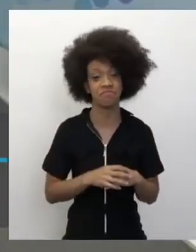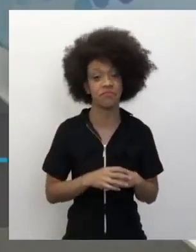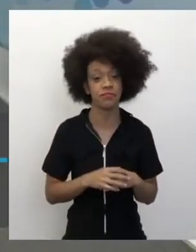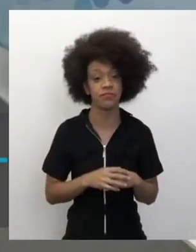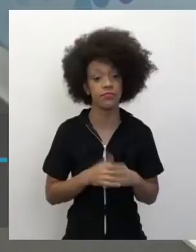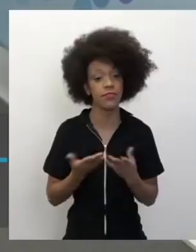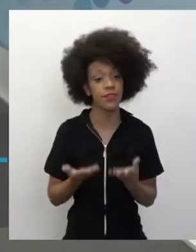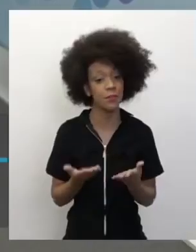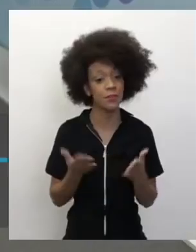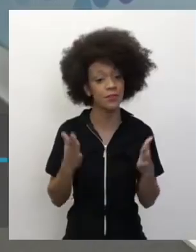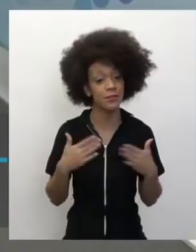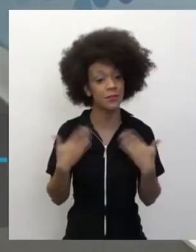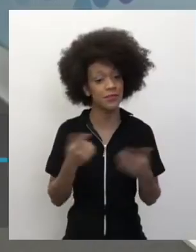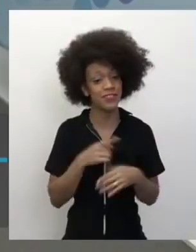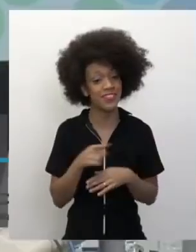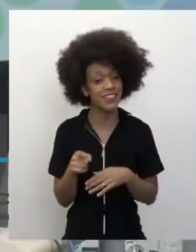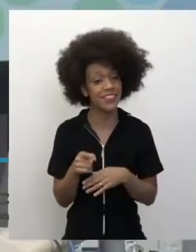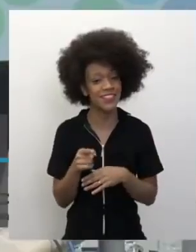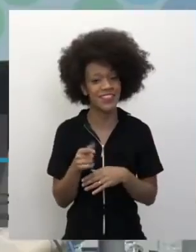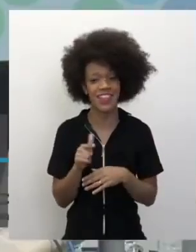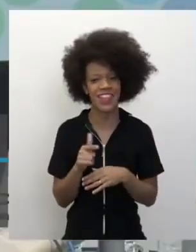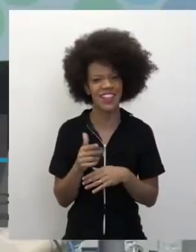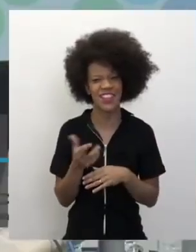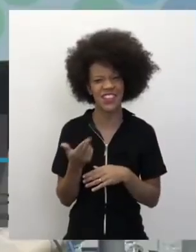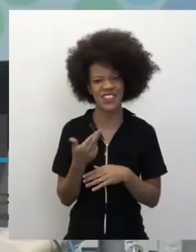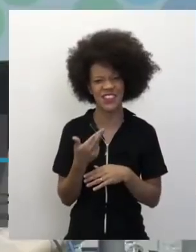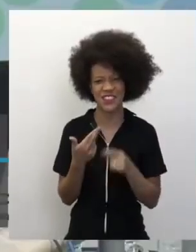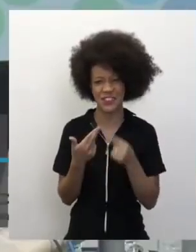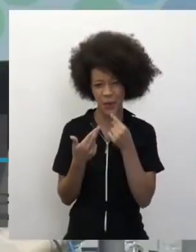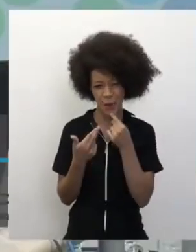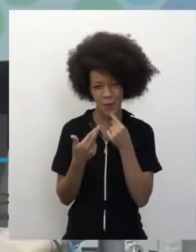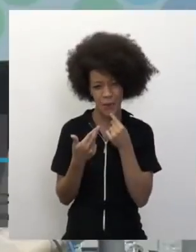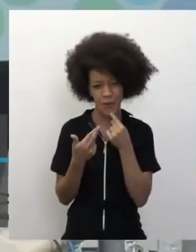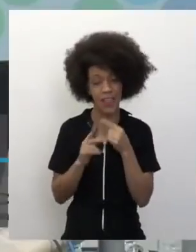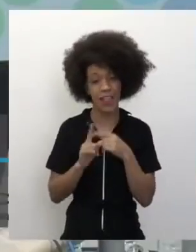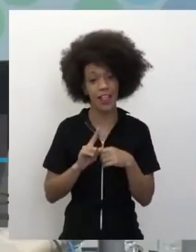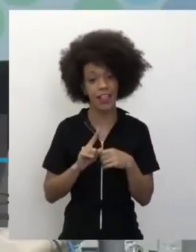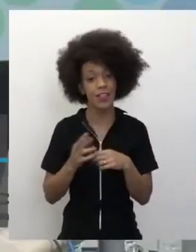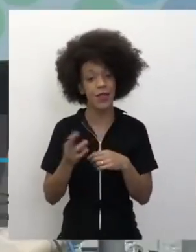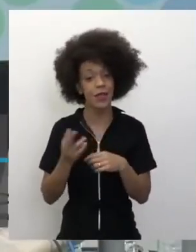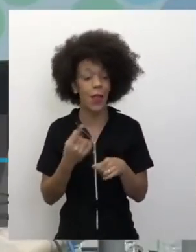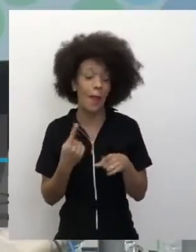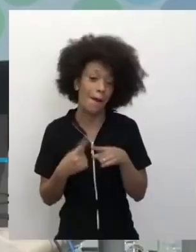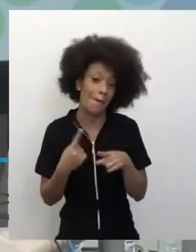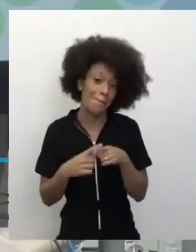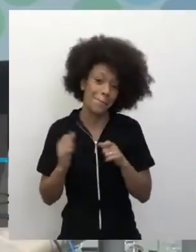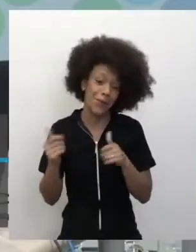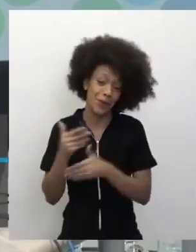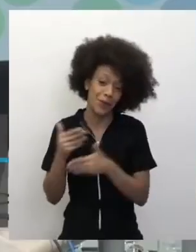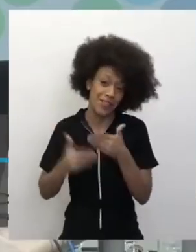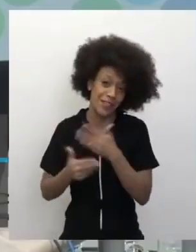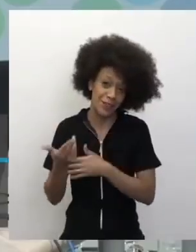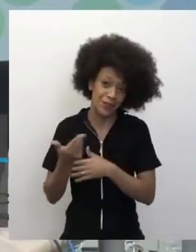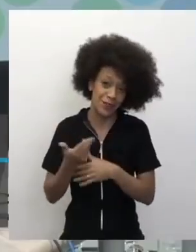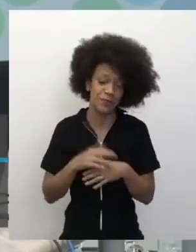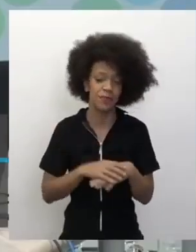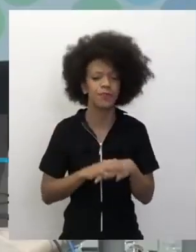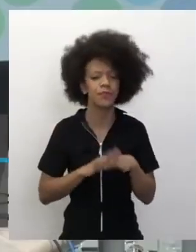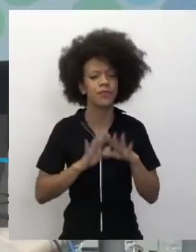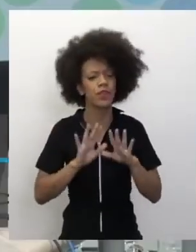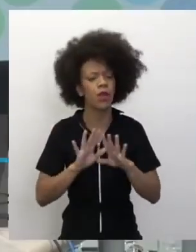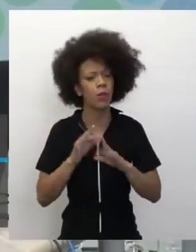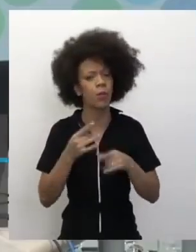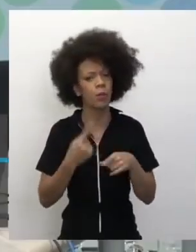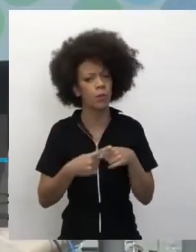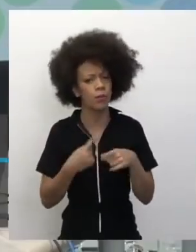Para a surpresa de vocês, não tem resposta, certo? Não que elas não existam, mas eu não coloquei slide com resposta. Então, olha só, até porque eu